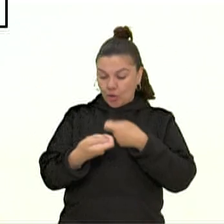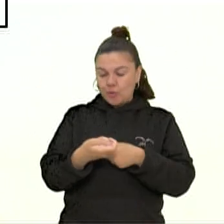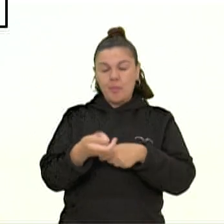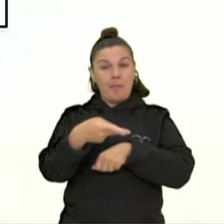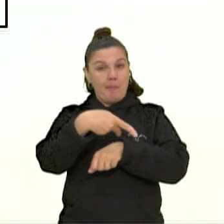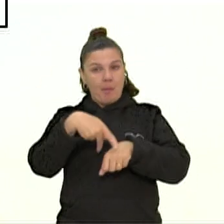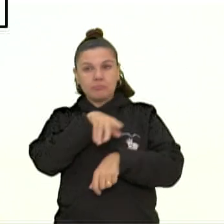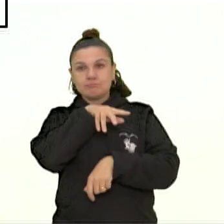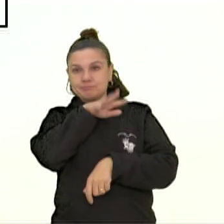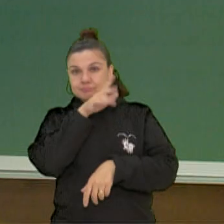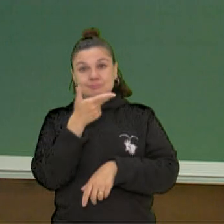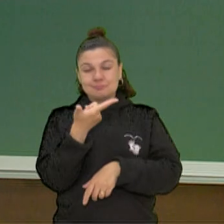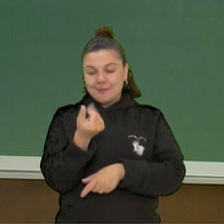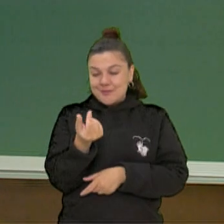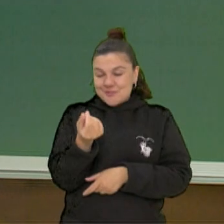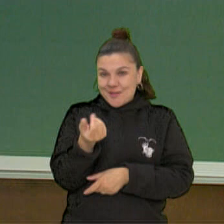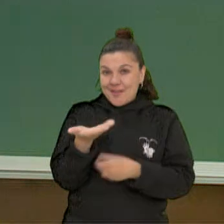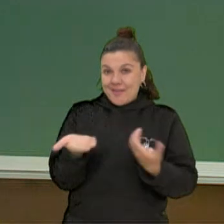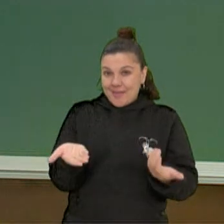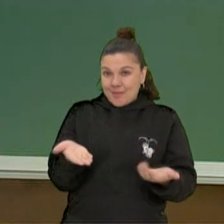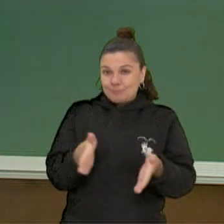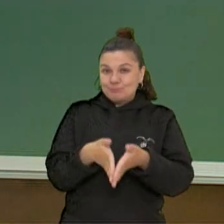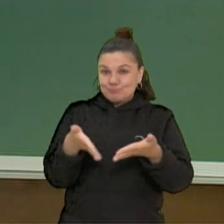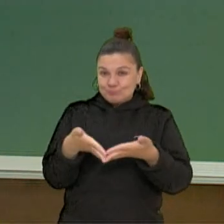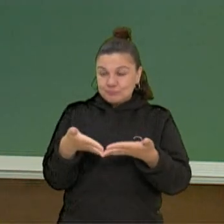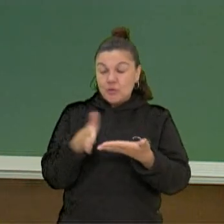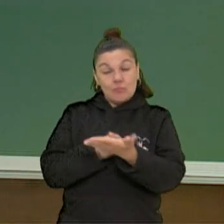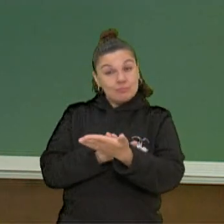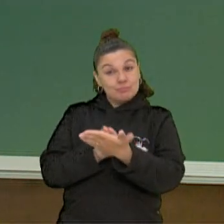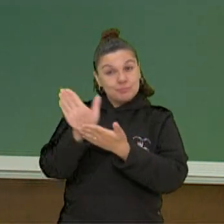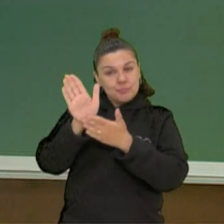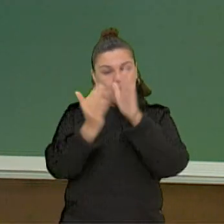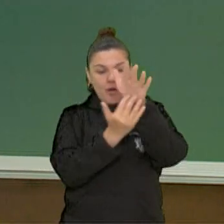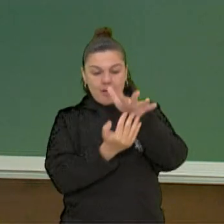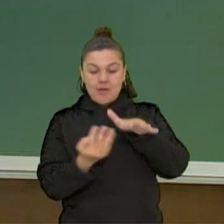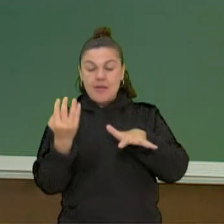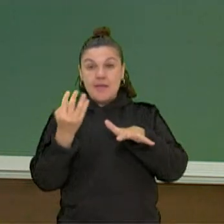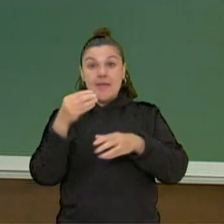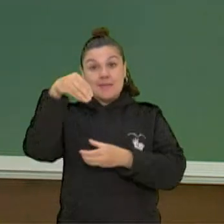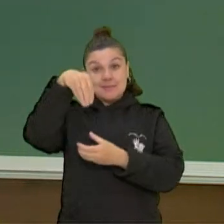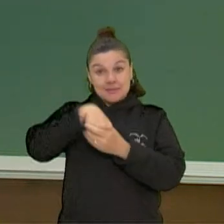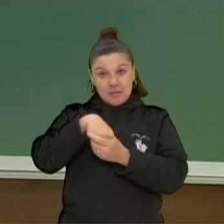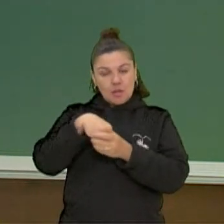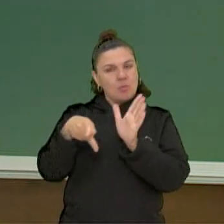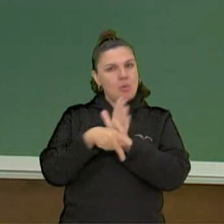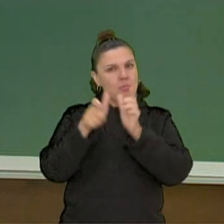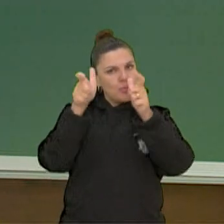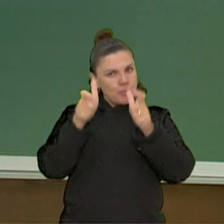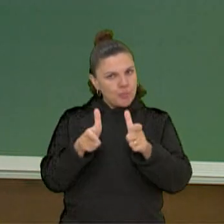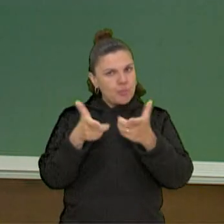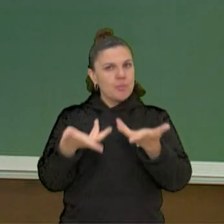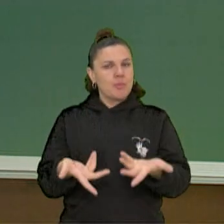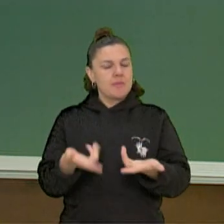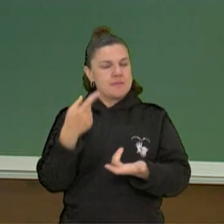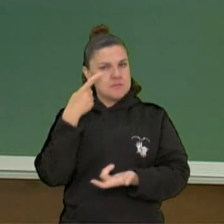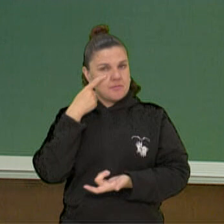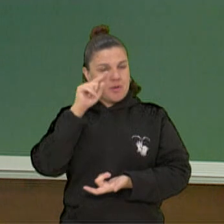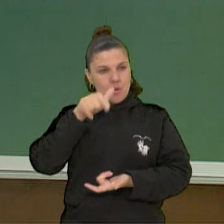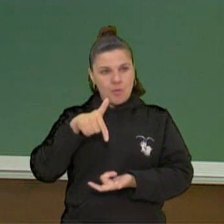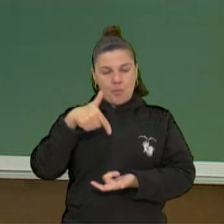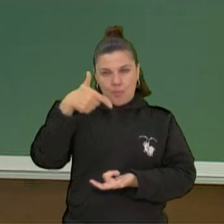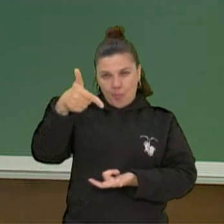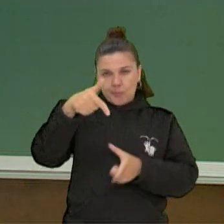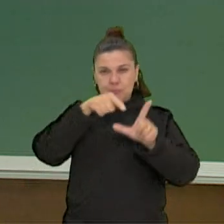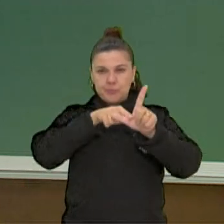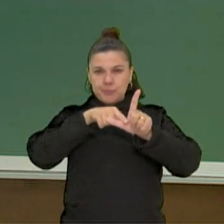do país, né, dos países é precária, eles acabam se movimentando no próprio território. A gente vai perceber no próximo gráfico